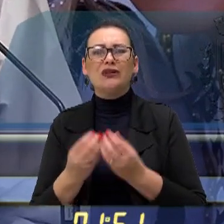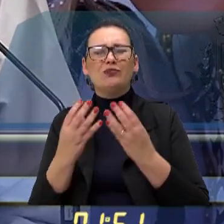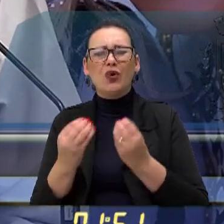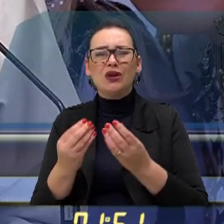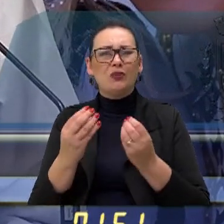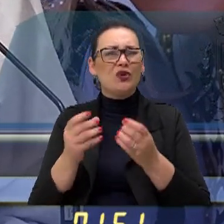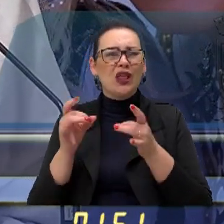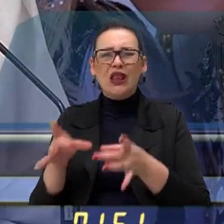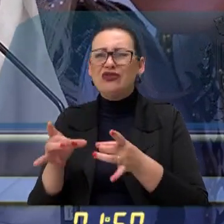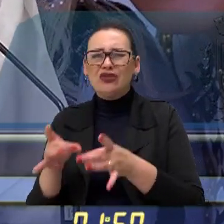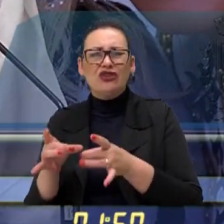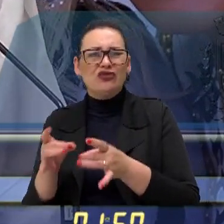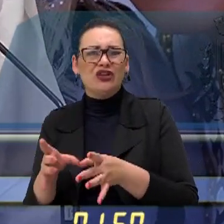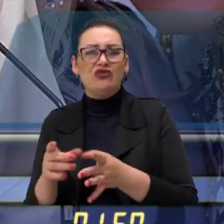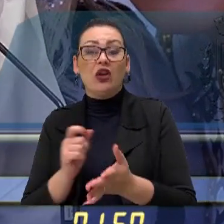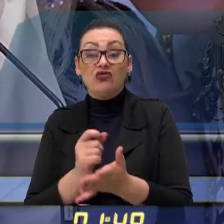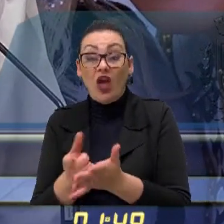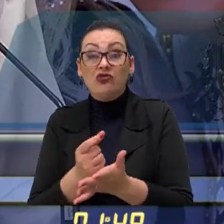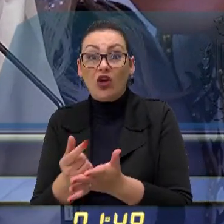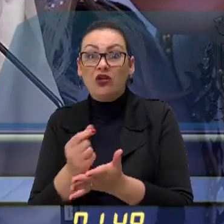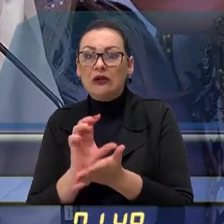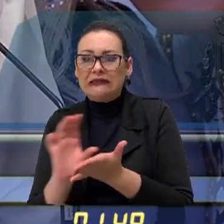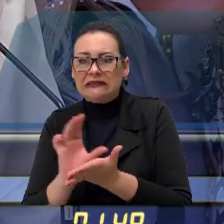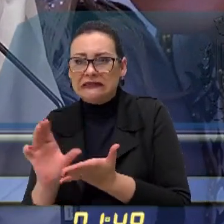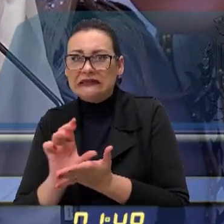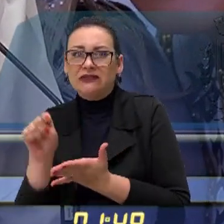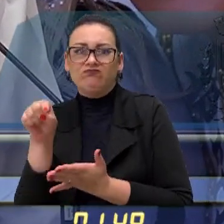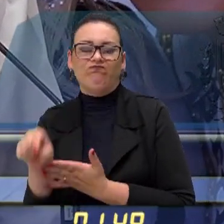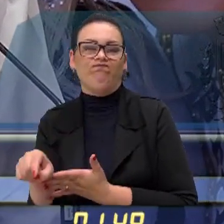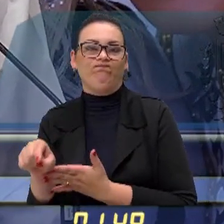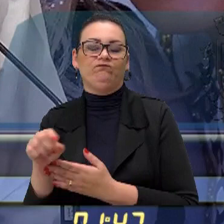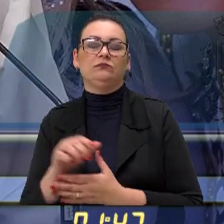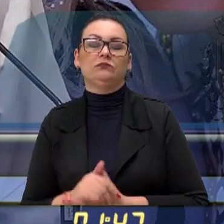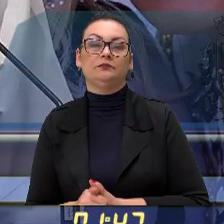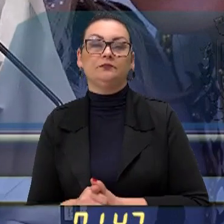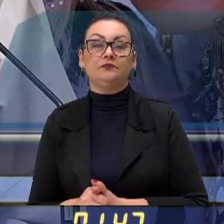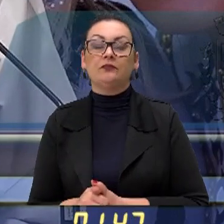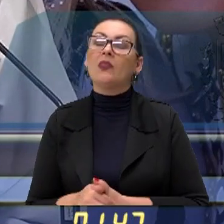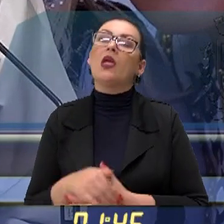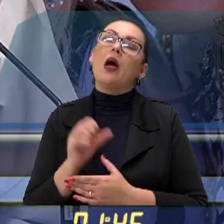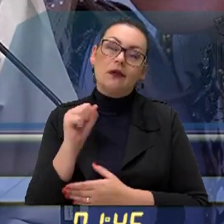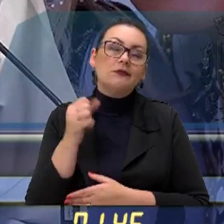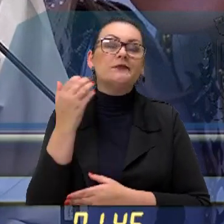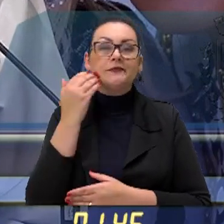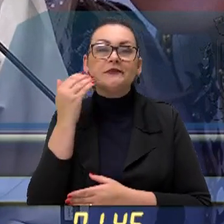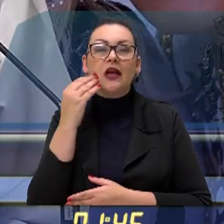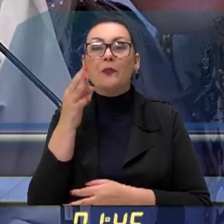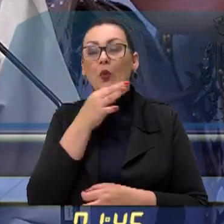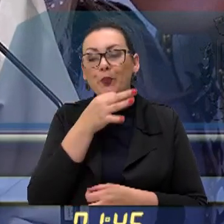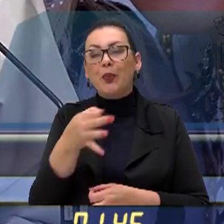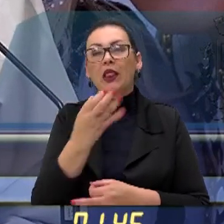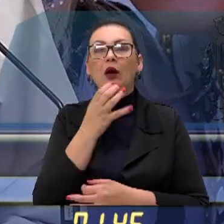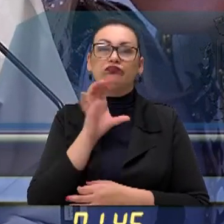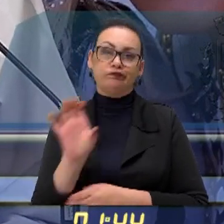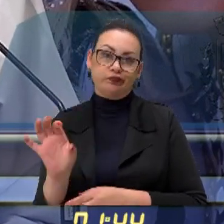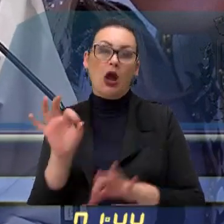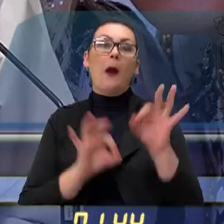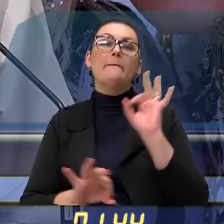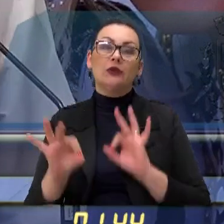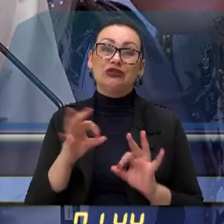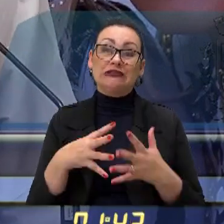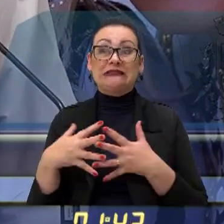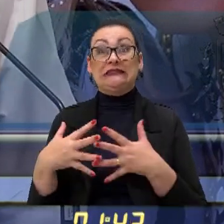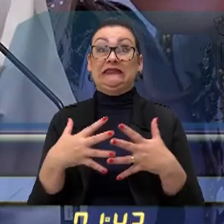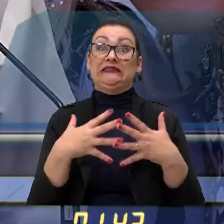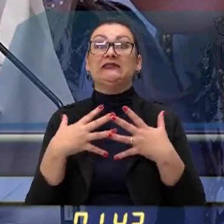quantidades de recursos financeiros são investidos nisso. Evidentemente que tem opiniões contrárias, é um projeto